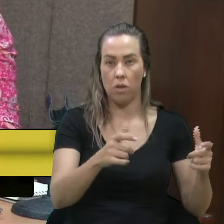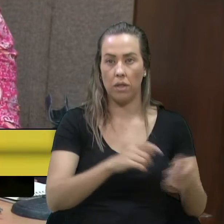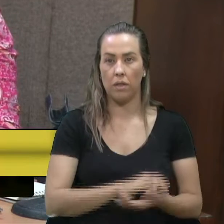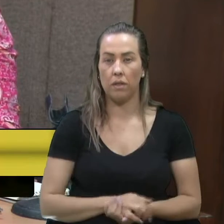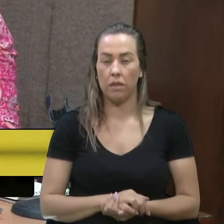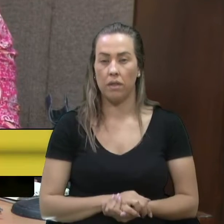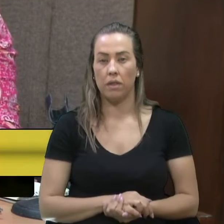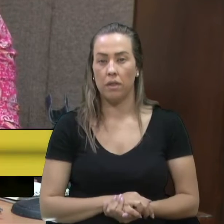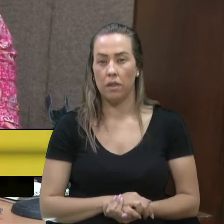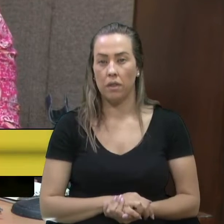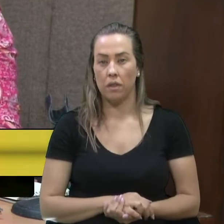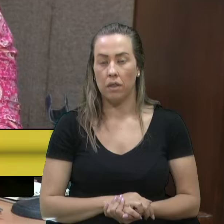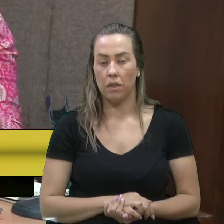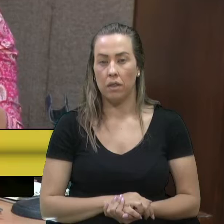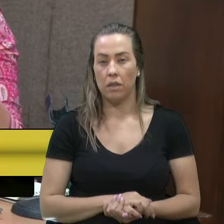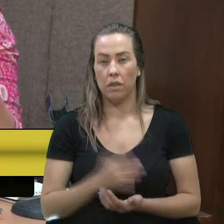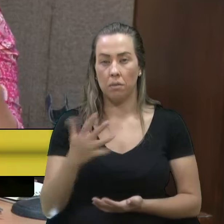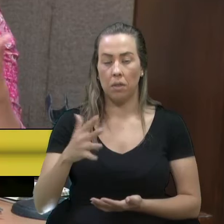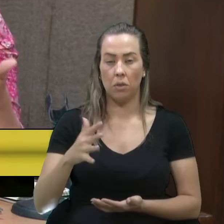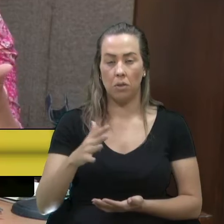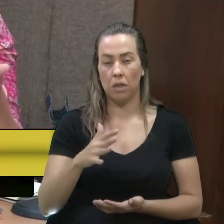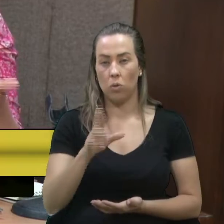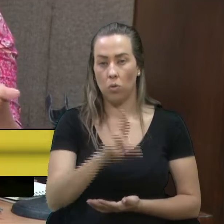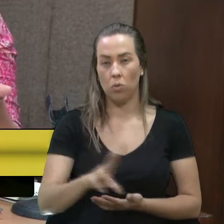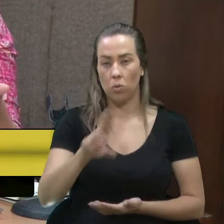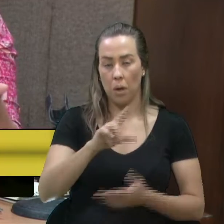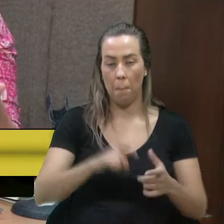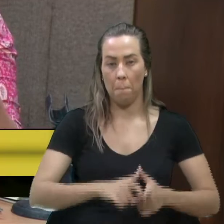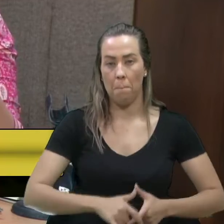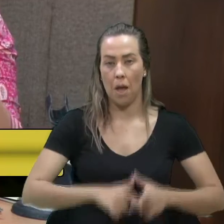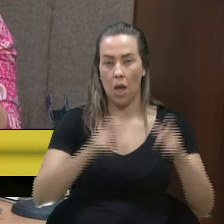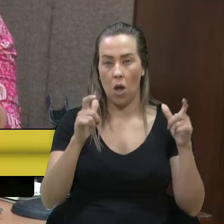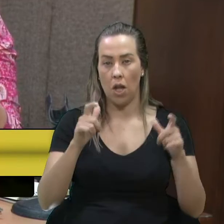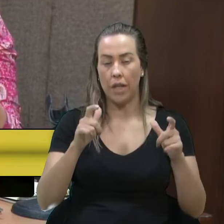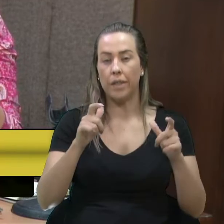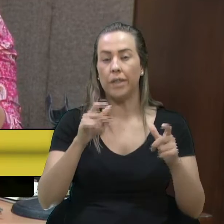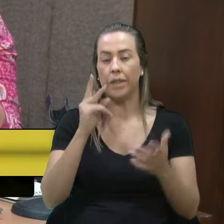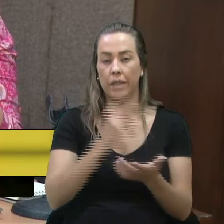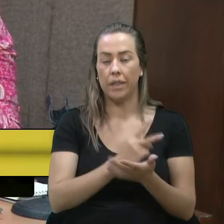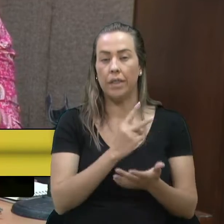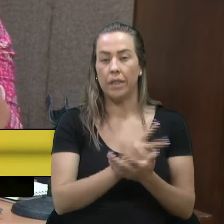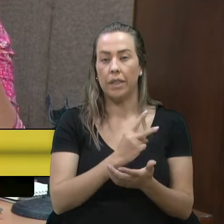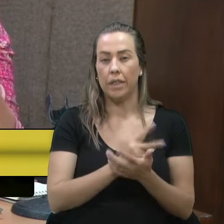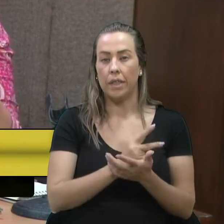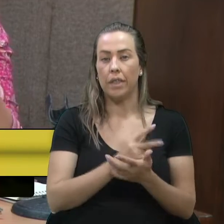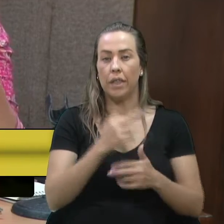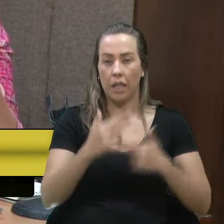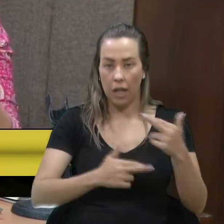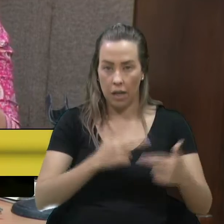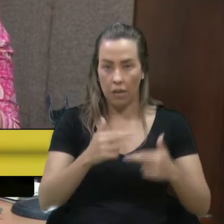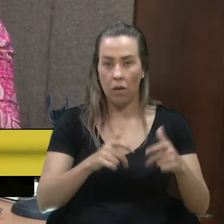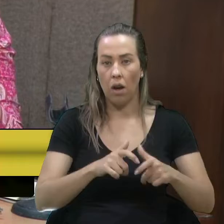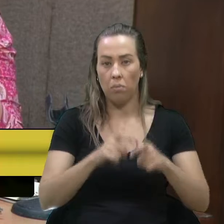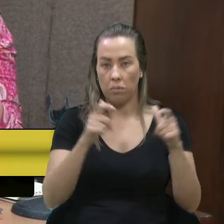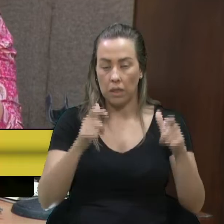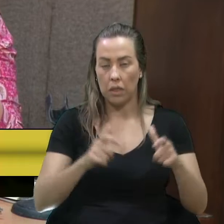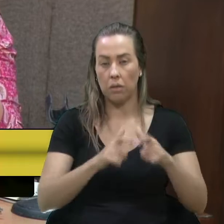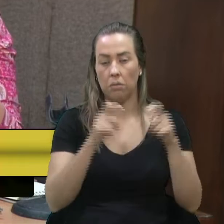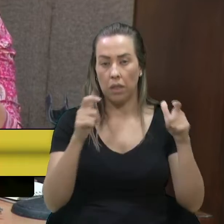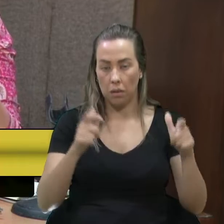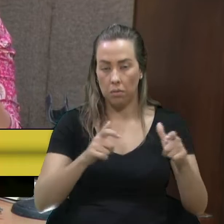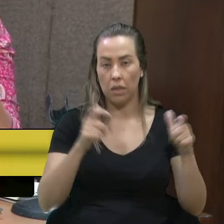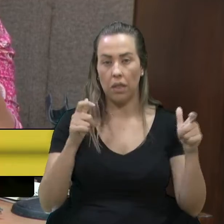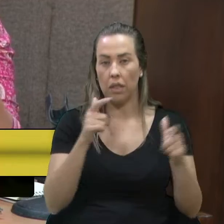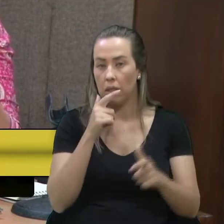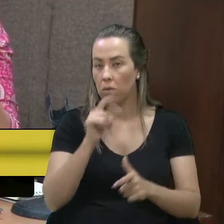uma idade de utilização maior, né, sendo sempre tendo que reformar, aumentar, né, e não